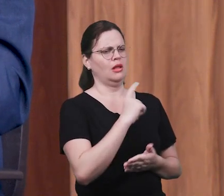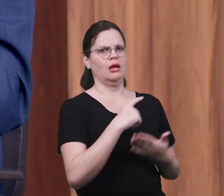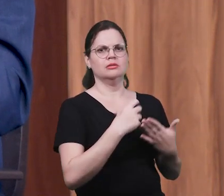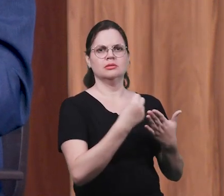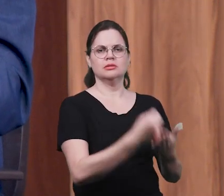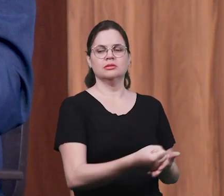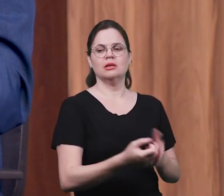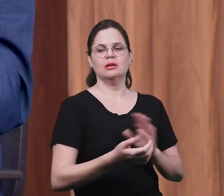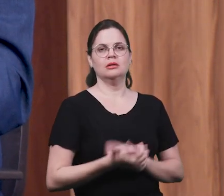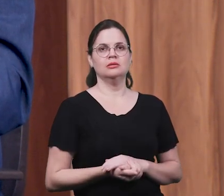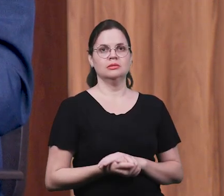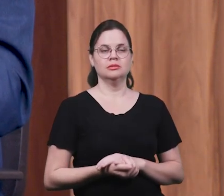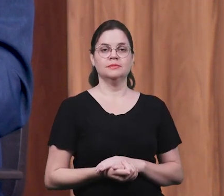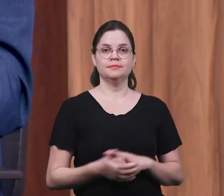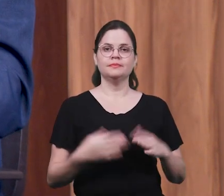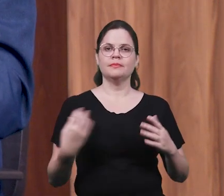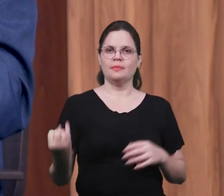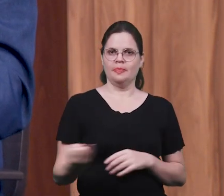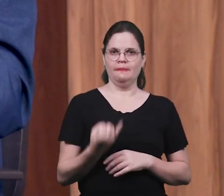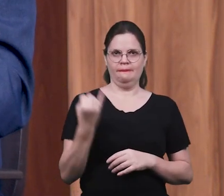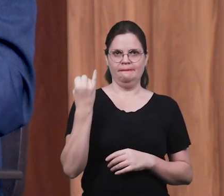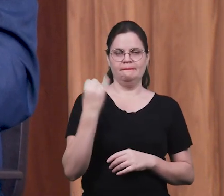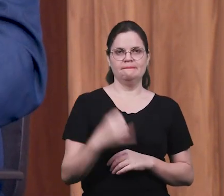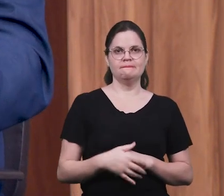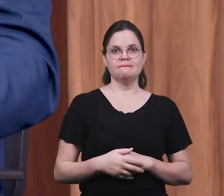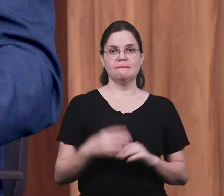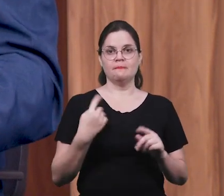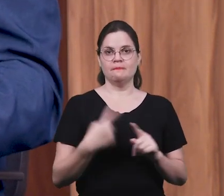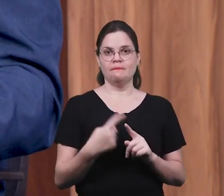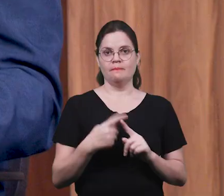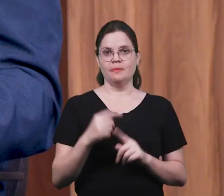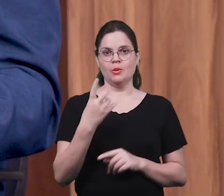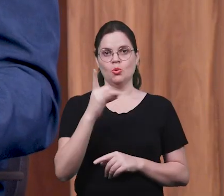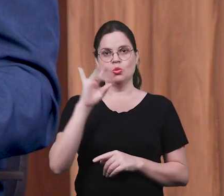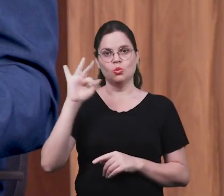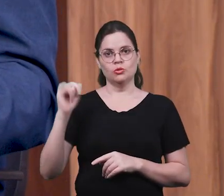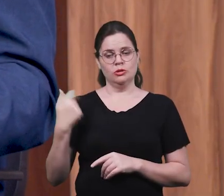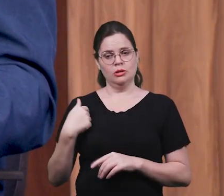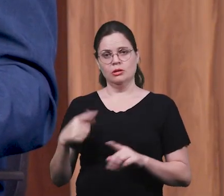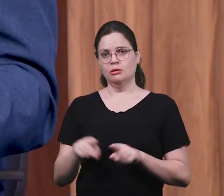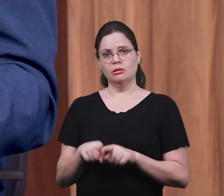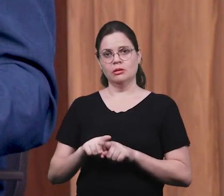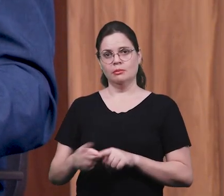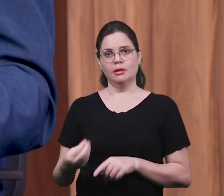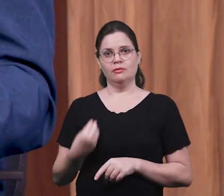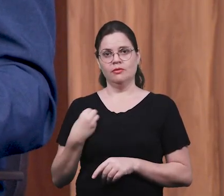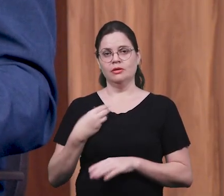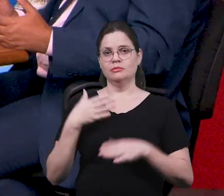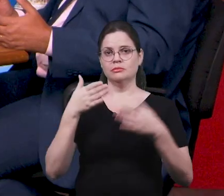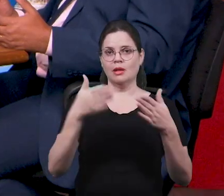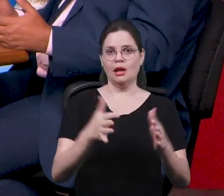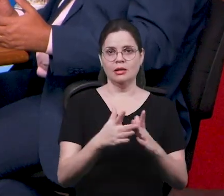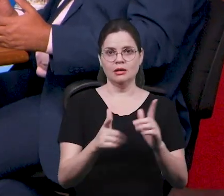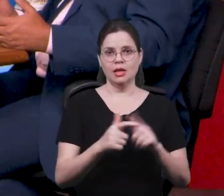pessoa chega. Então isso é muito importante, porque um dia eu cheguei assim na igreja e eu me senti amado, me senti acolhido, eu me